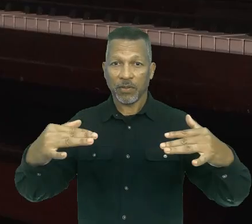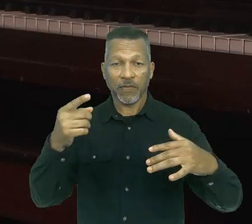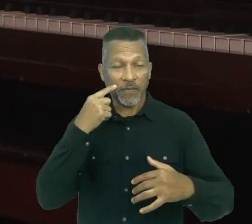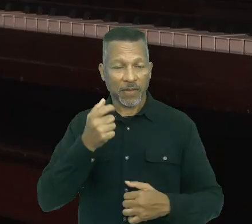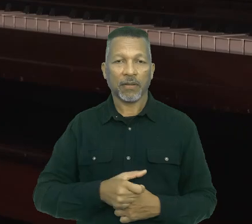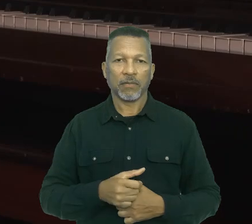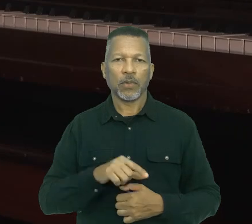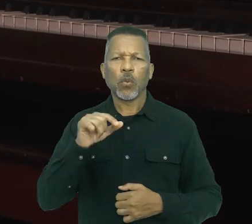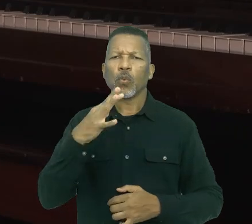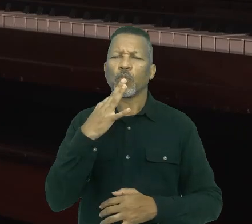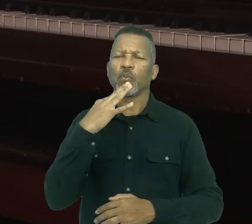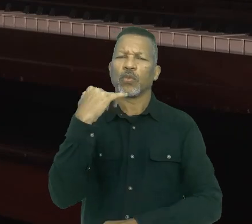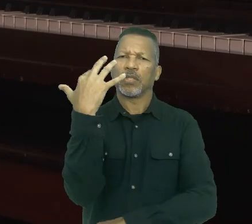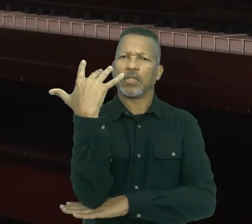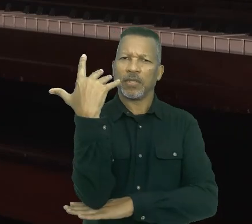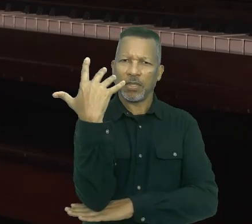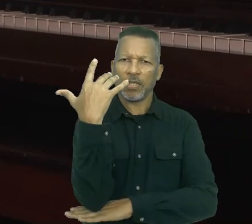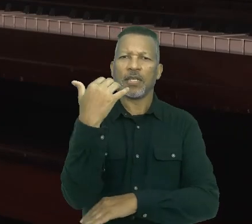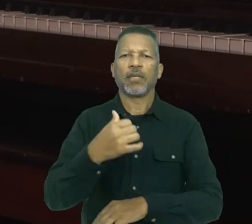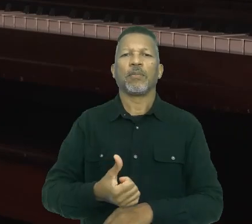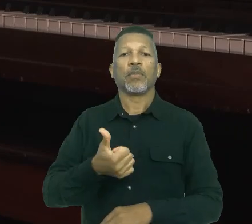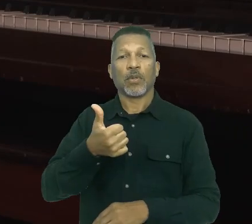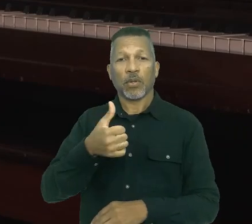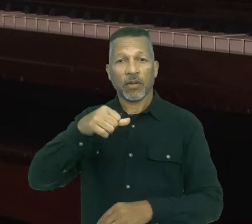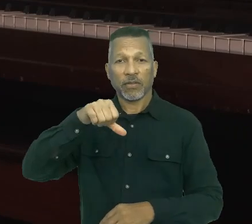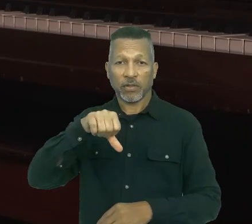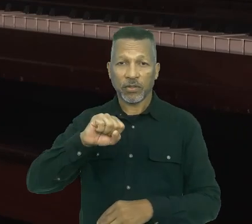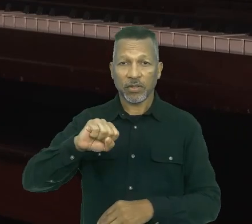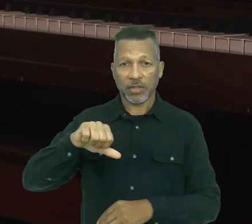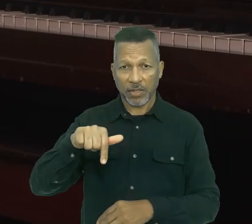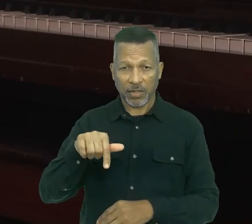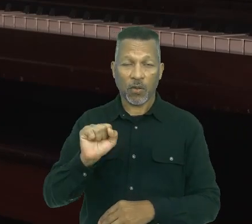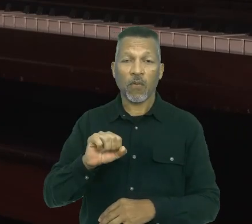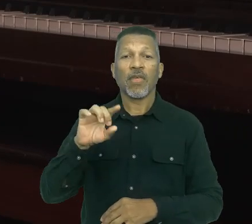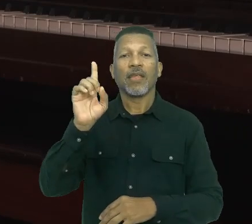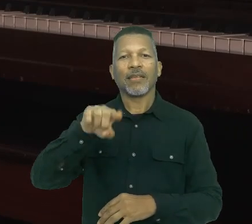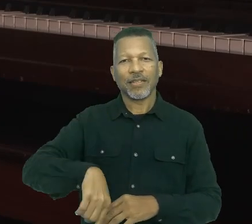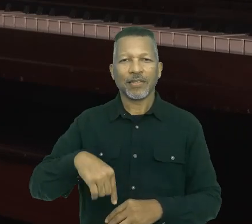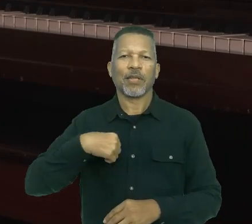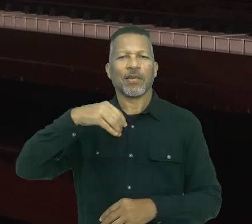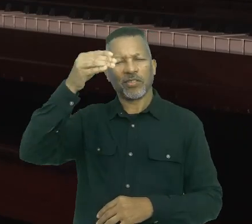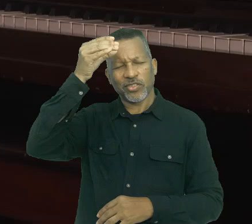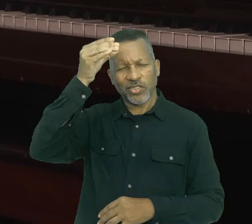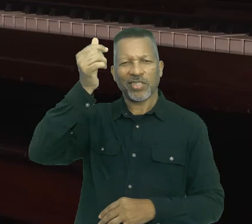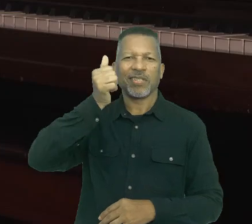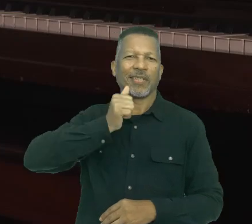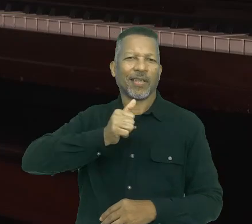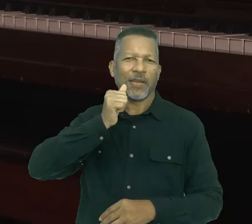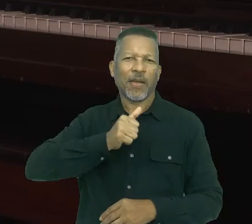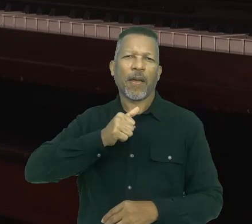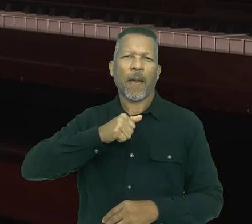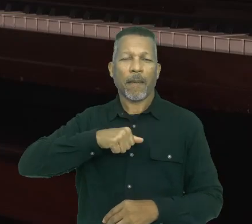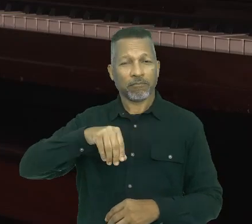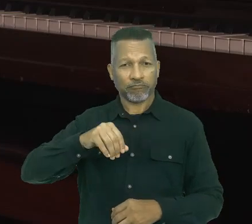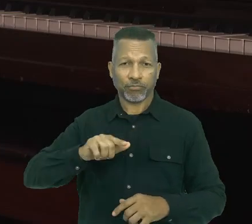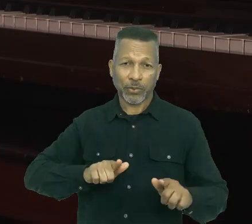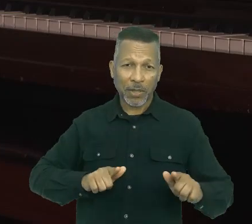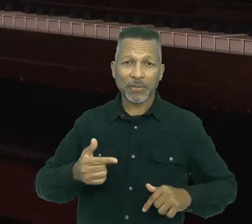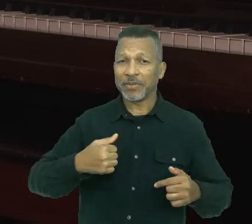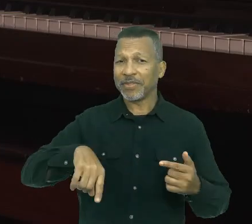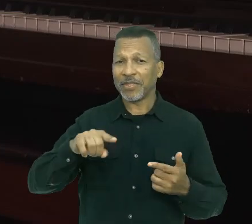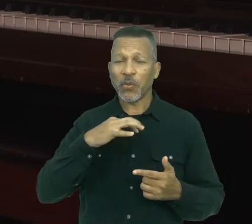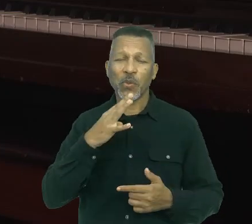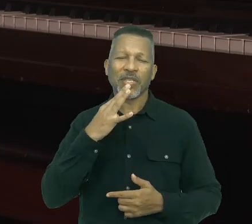conheci Ipatinga desde 1989, porque tinha parentes aqui, ainda tem uma tia, meus primos, então já conhecia, vinha, né,